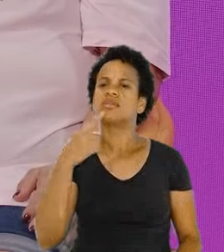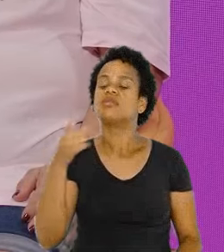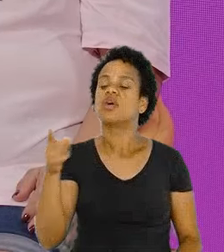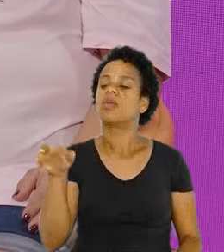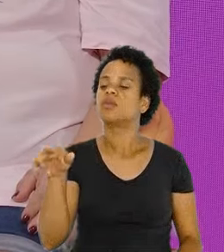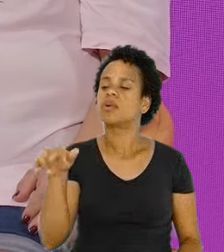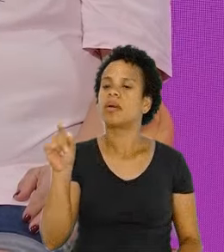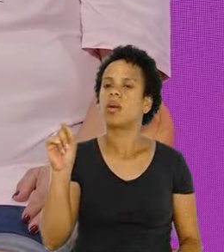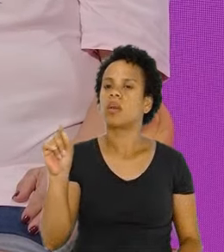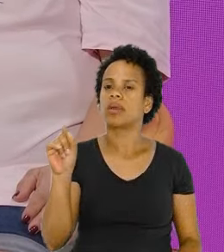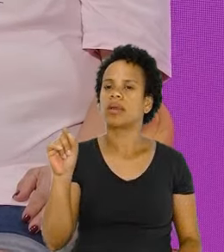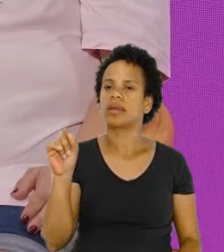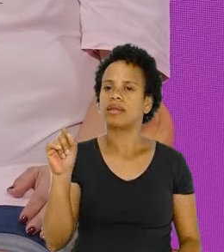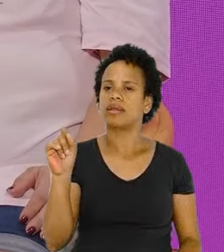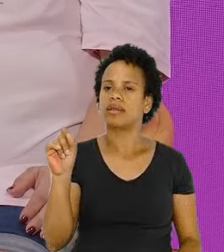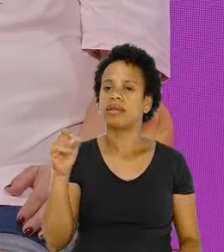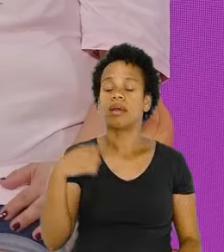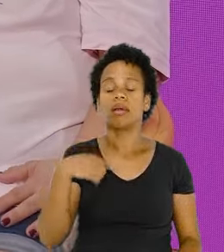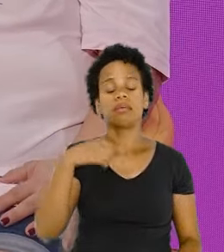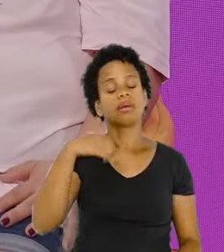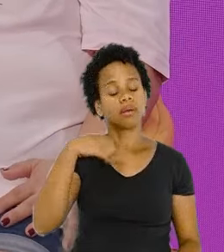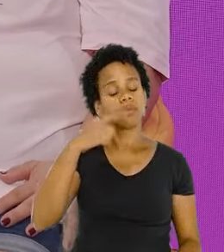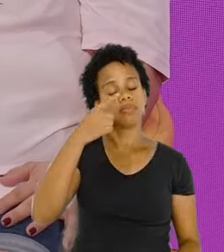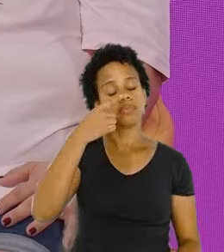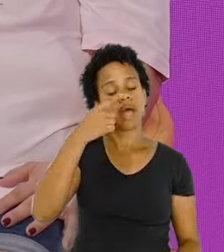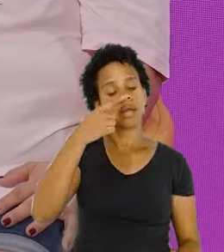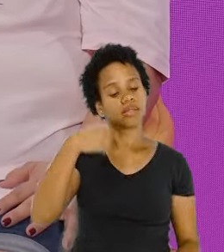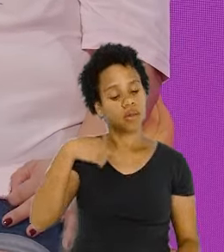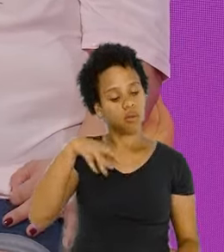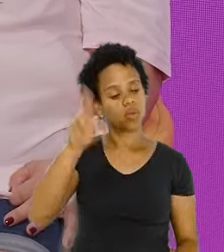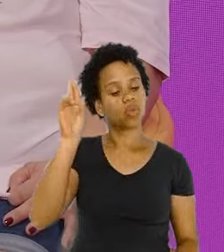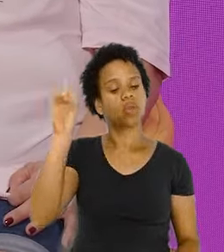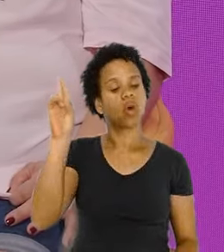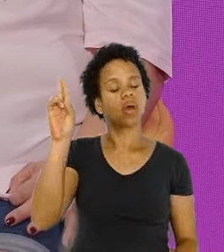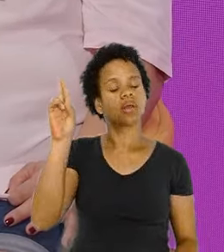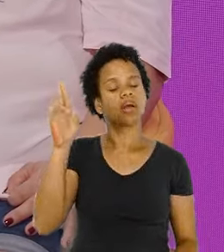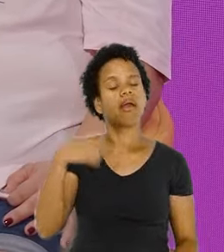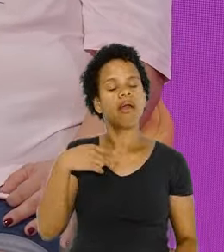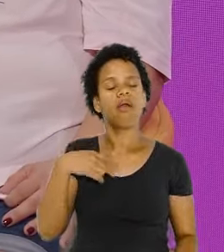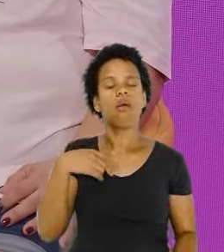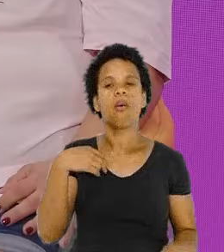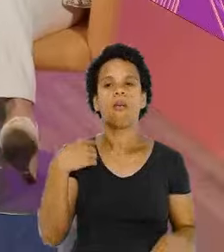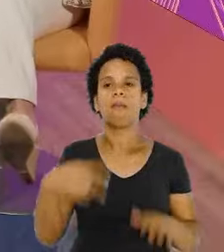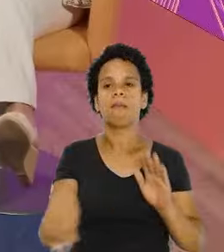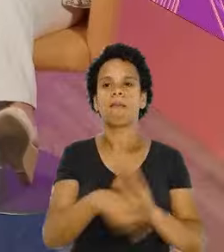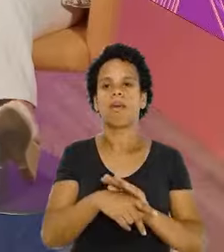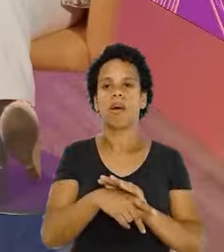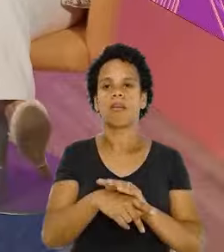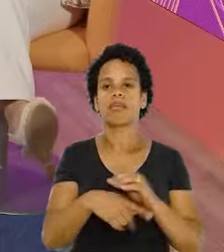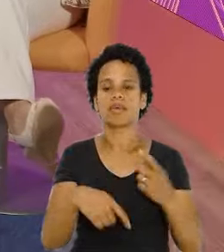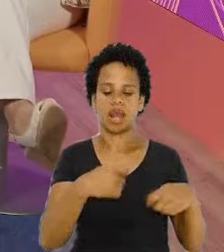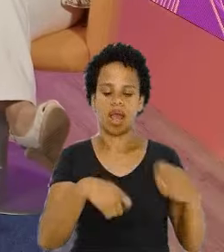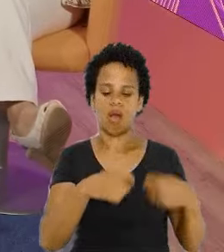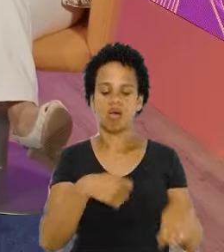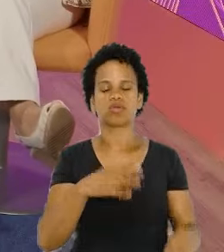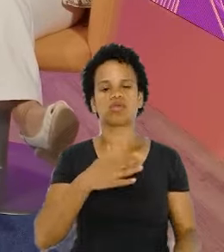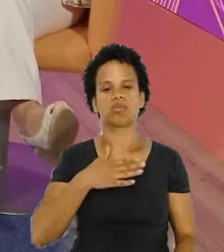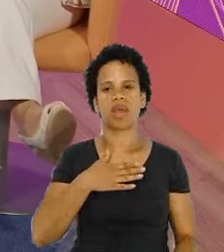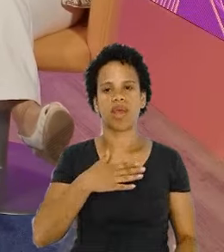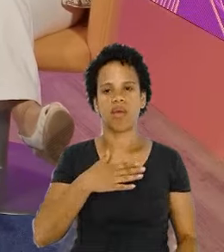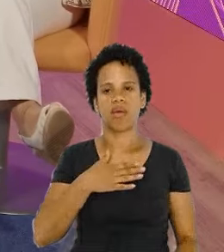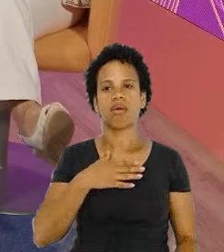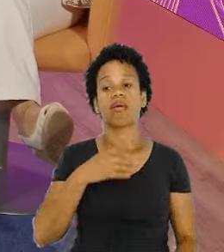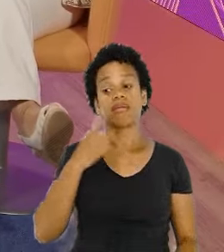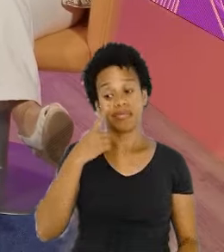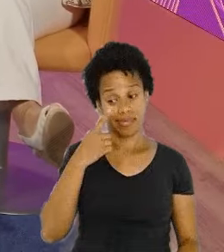tua irmã nariz eu quero ser dona do meu nariz eu quero ter meu negócio Você viu a Jéssica tá